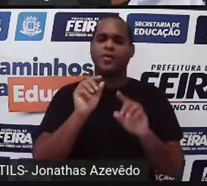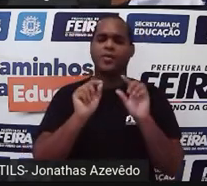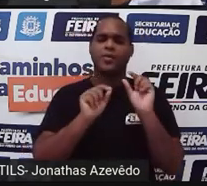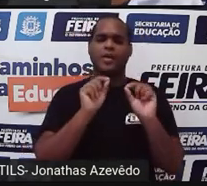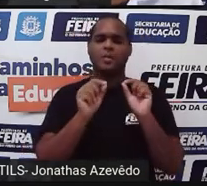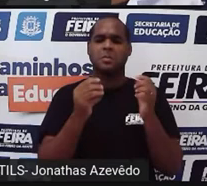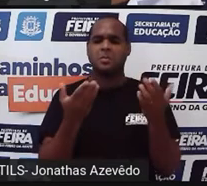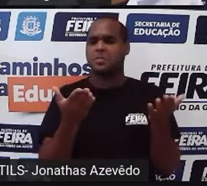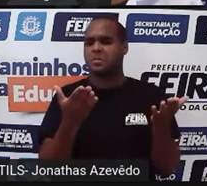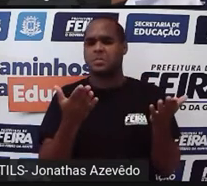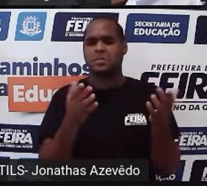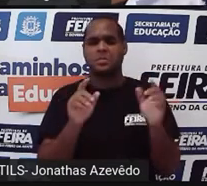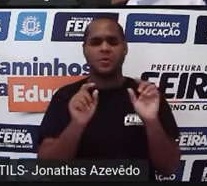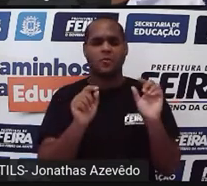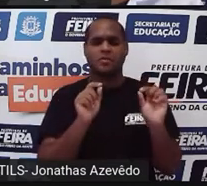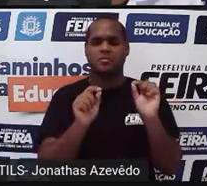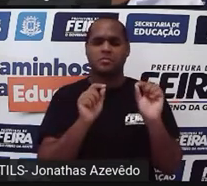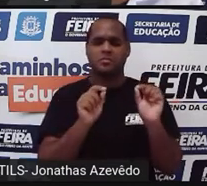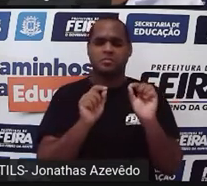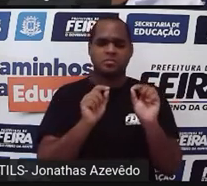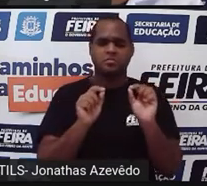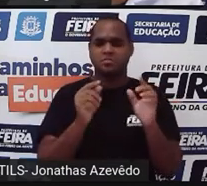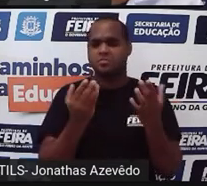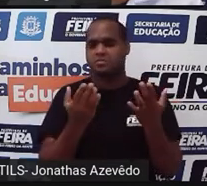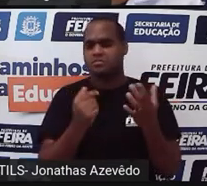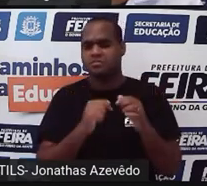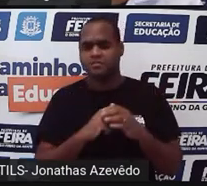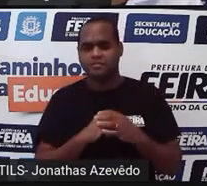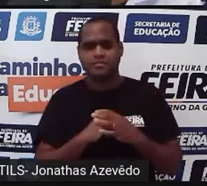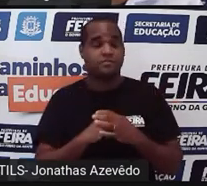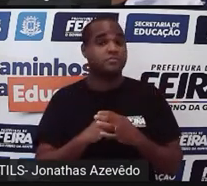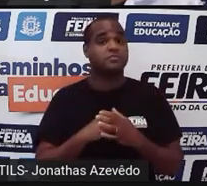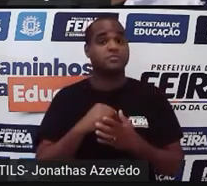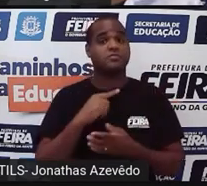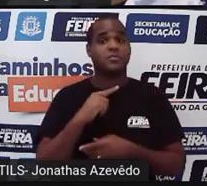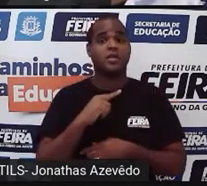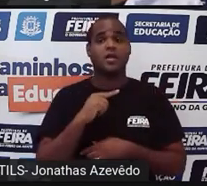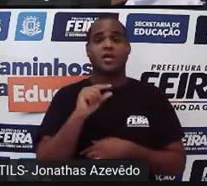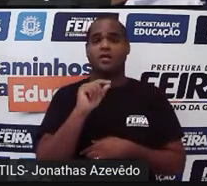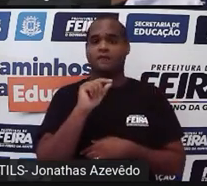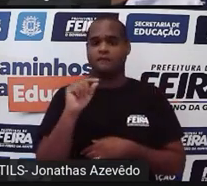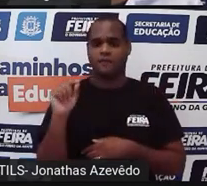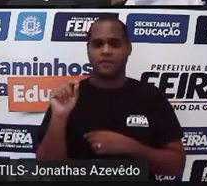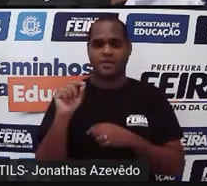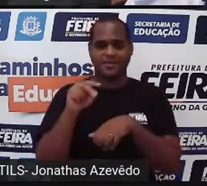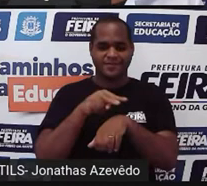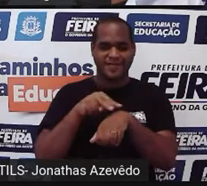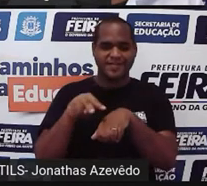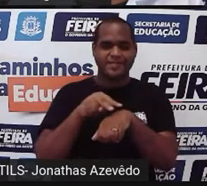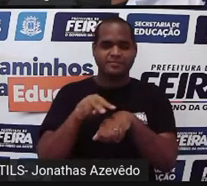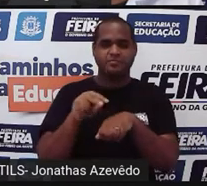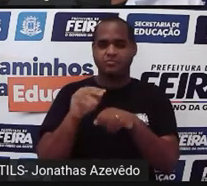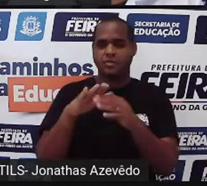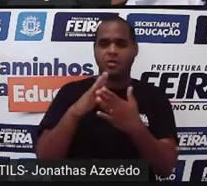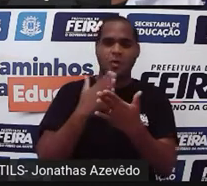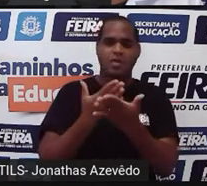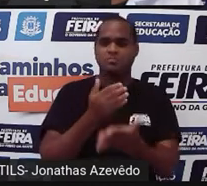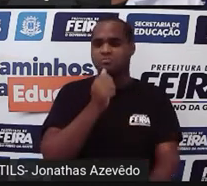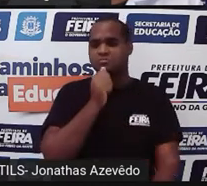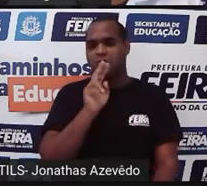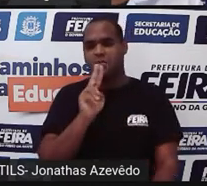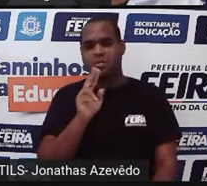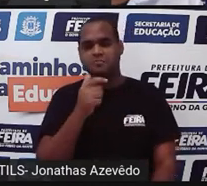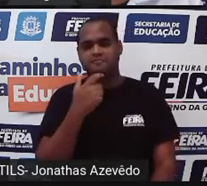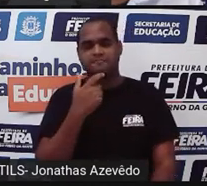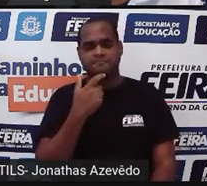trata essas coisas? O que são essas anotações? Ali tem assim, grifado em verde, né? Escola sem